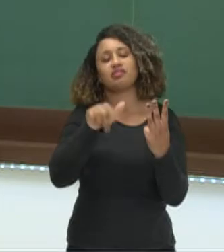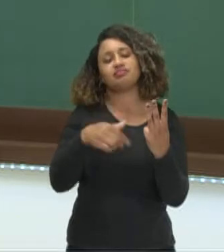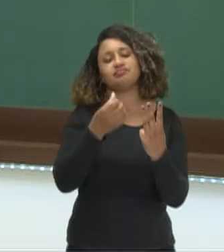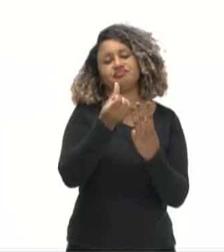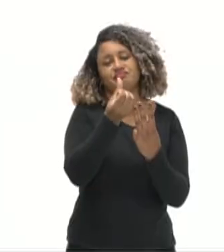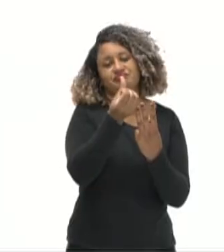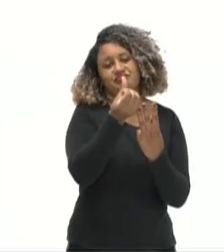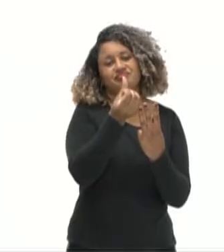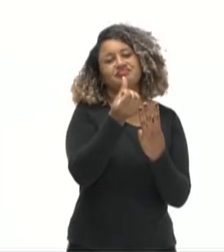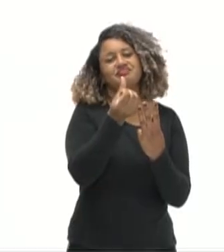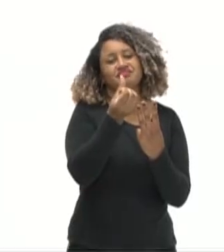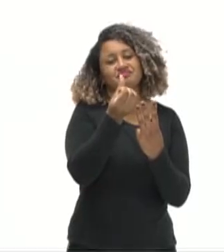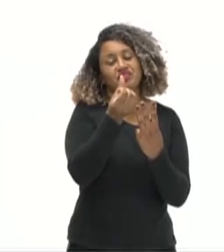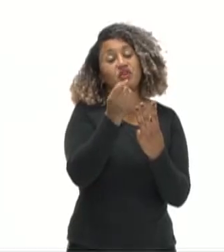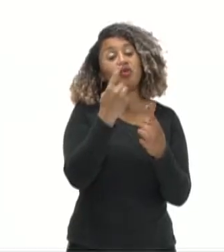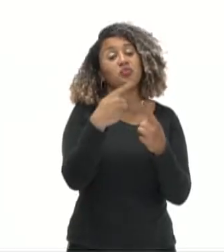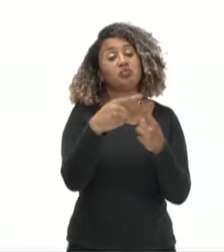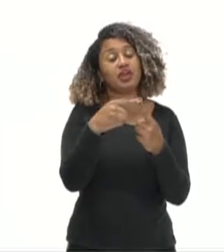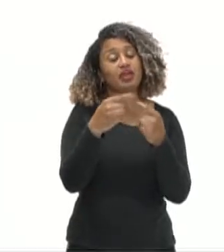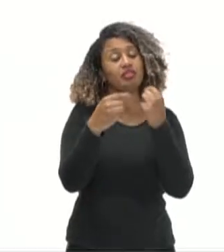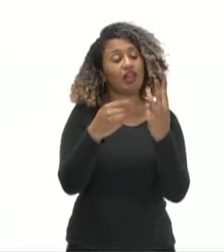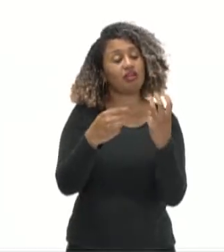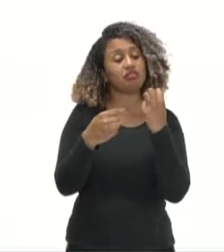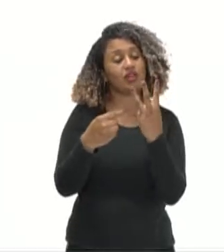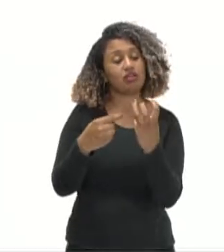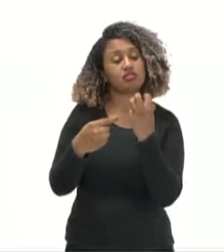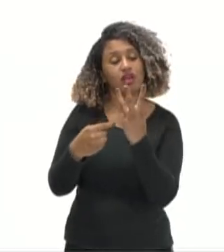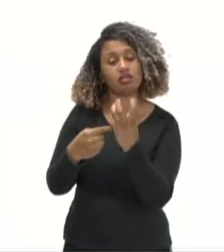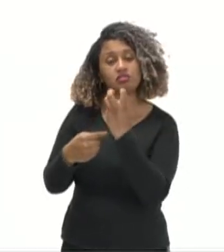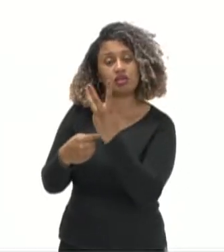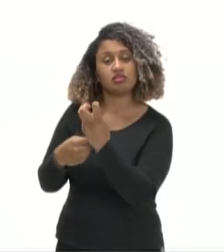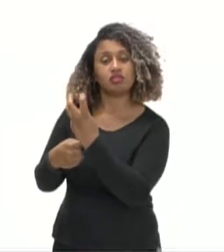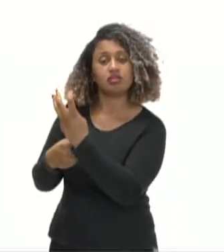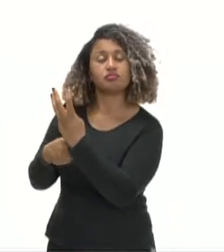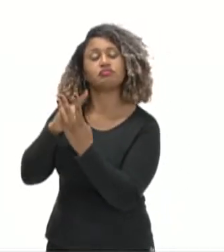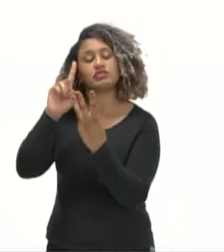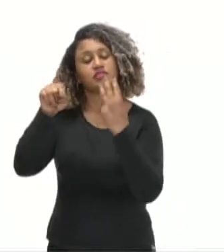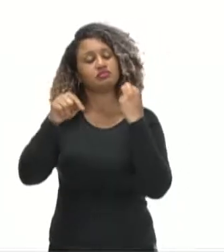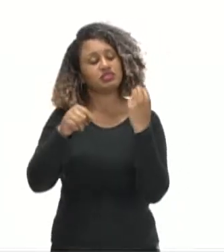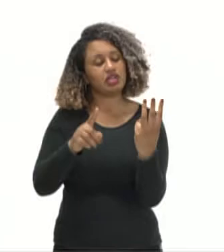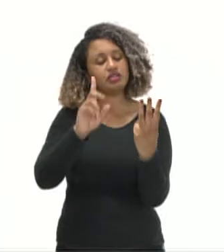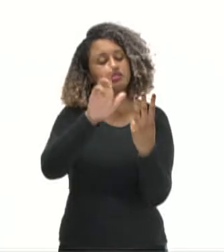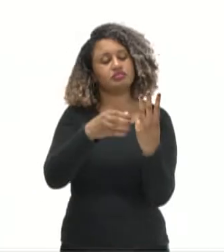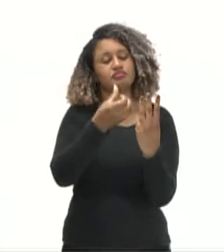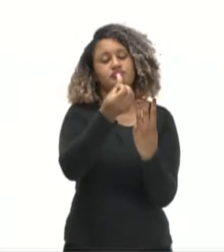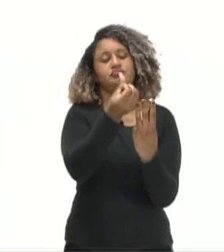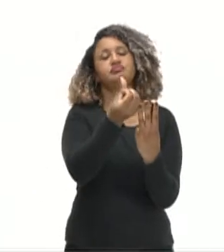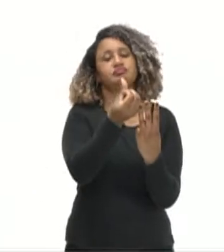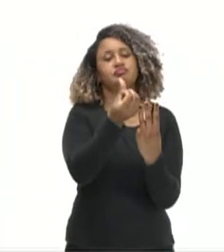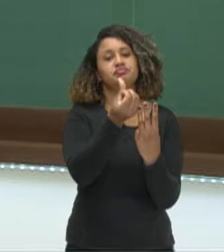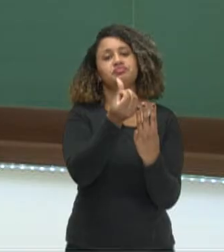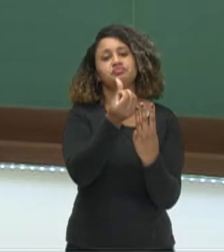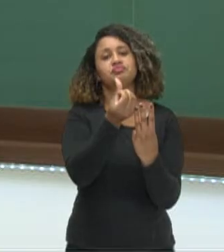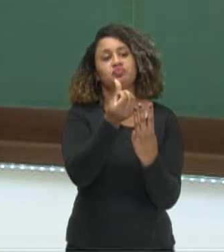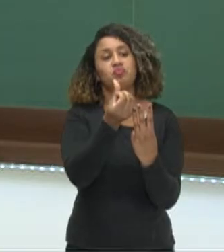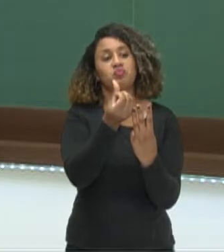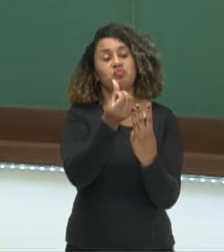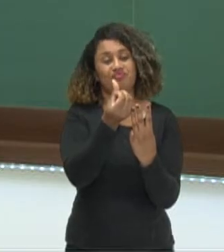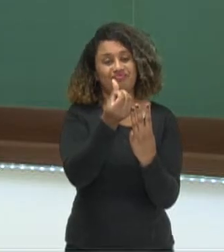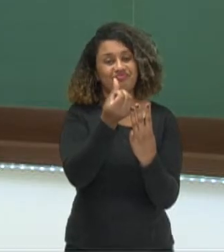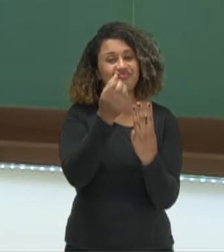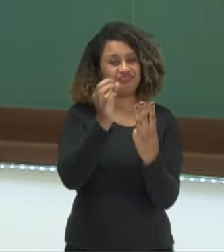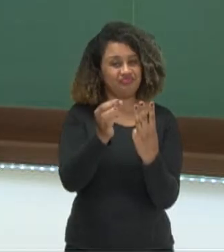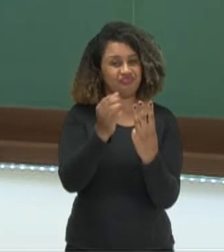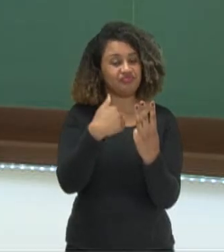vai ser 3 elevado a 6. 3 elevado a 6. Por quê? Ele aparece